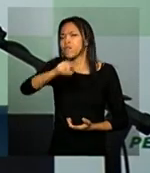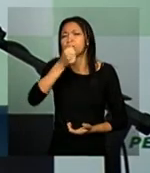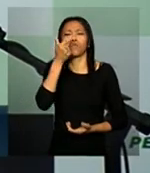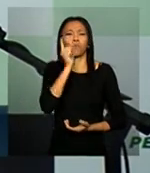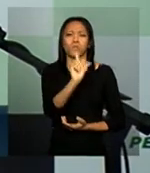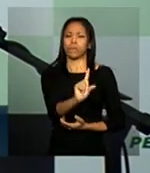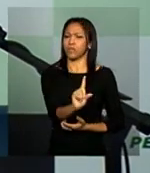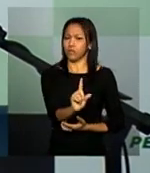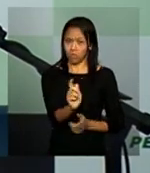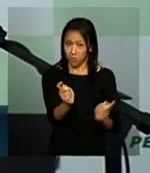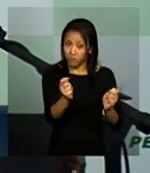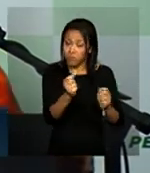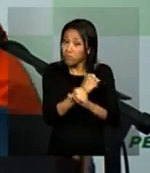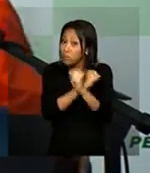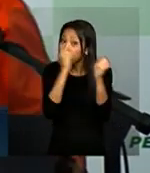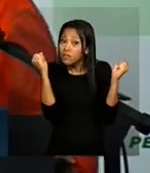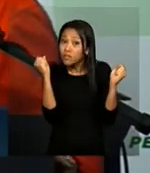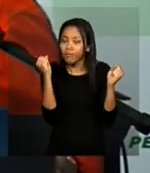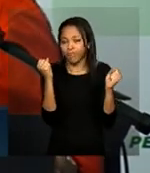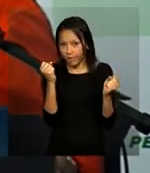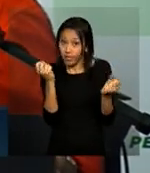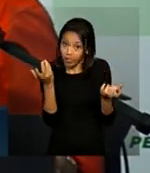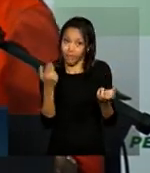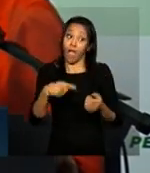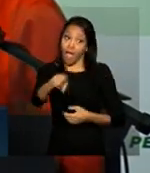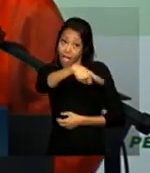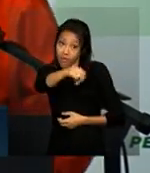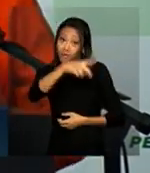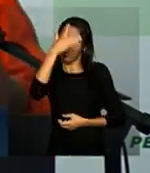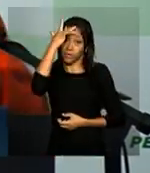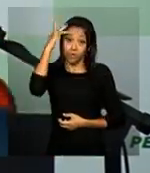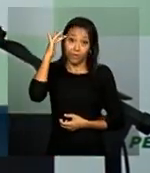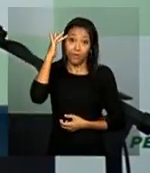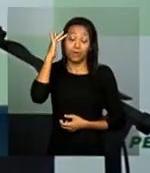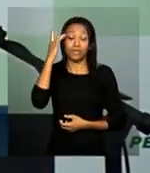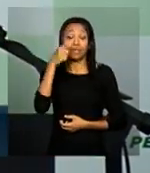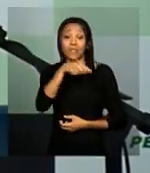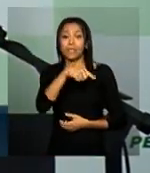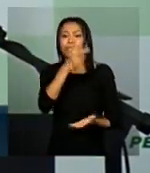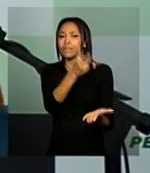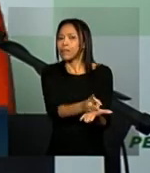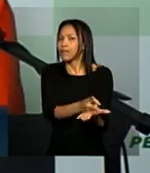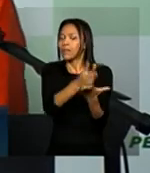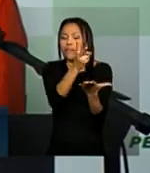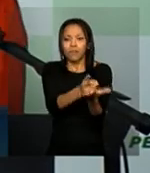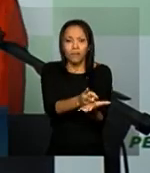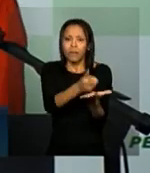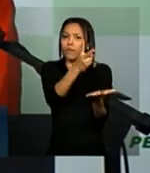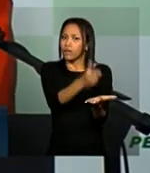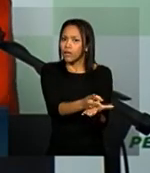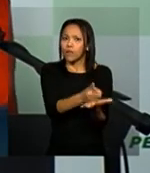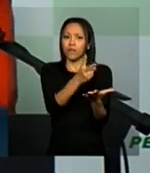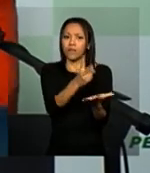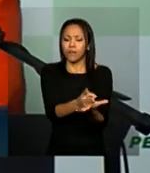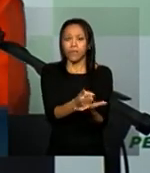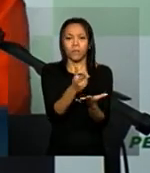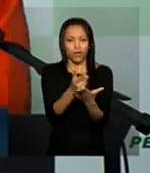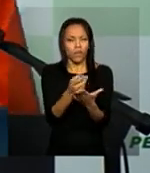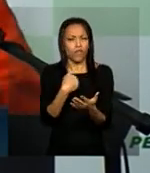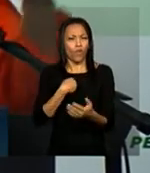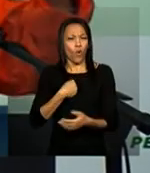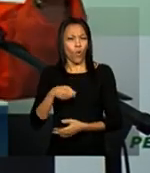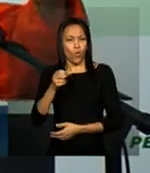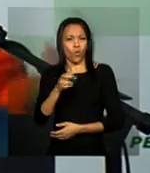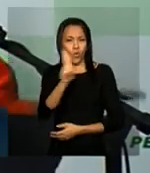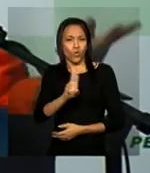é possível, pois essas pessoas passaram o tempo todo, eu vou usar uma